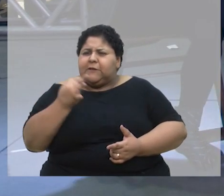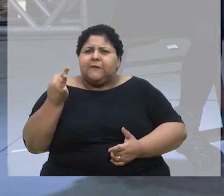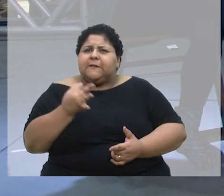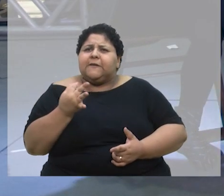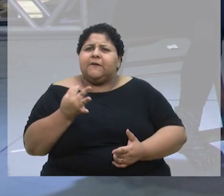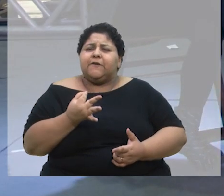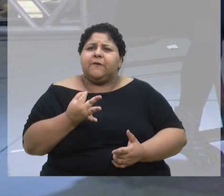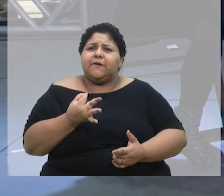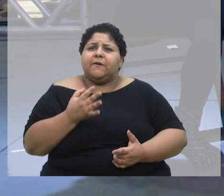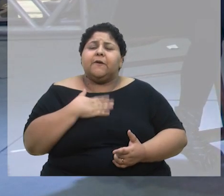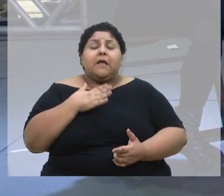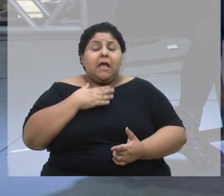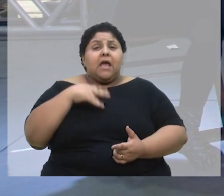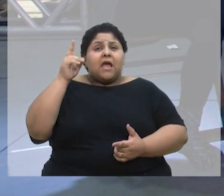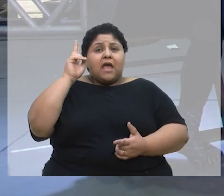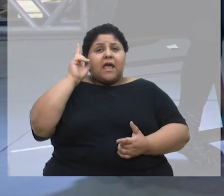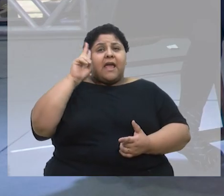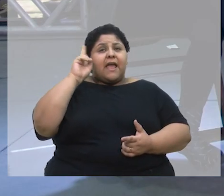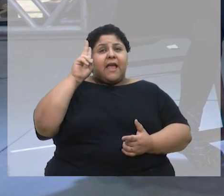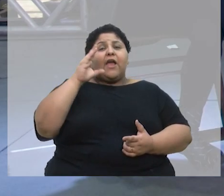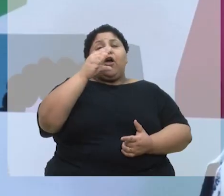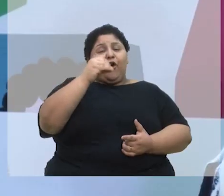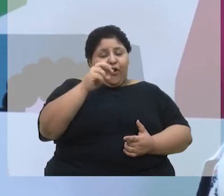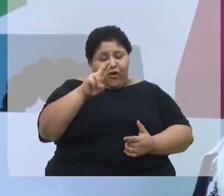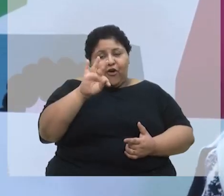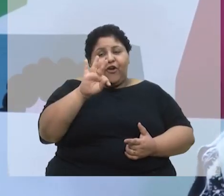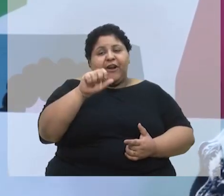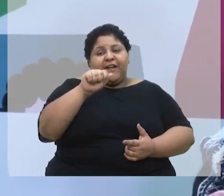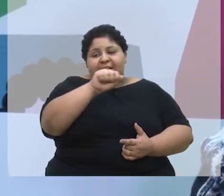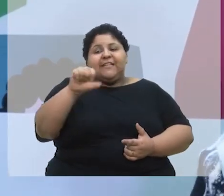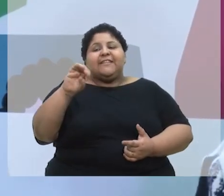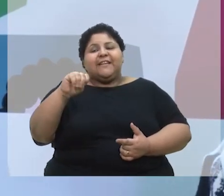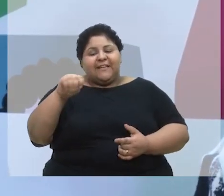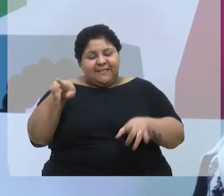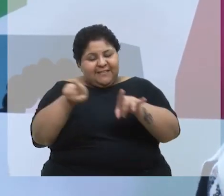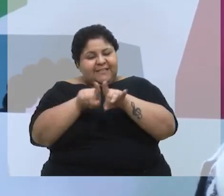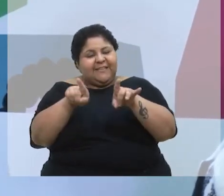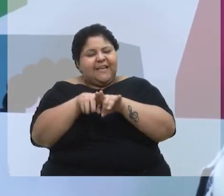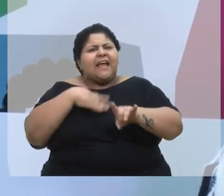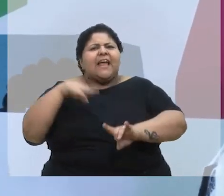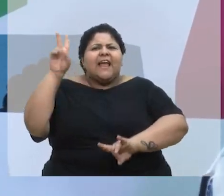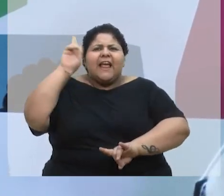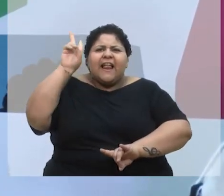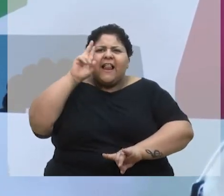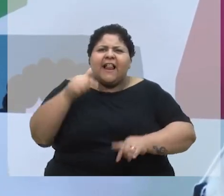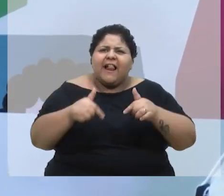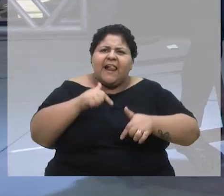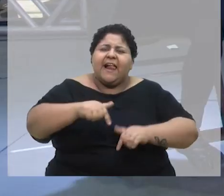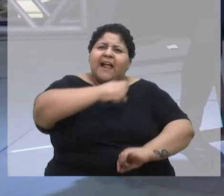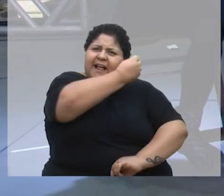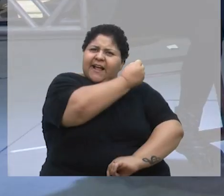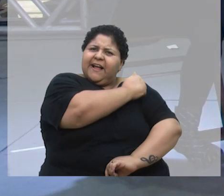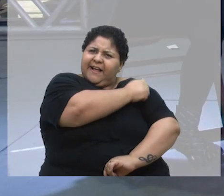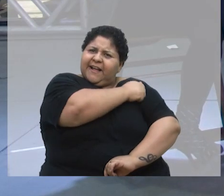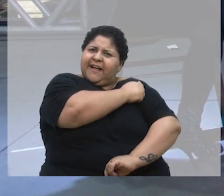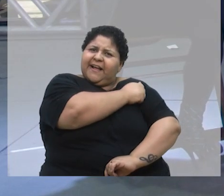uma crônica, um conto, se ela não tem um conhecimento de técnica narrativa? Isso eu não quero dizer que ela tenha